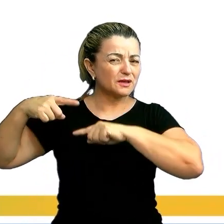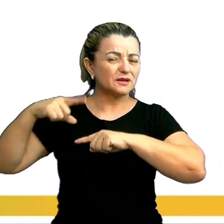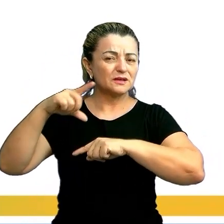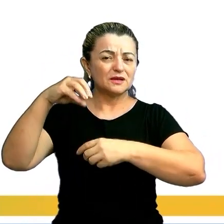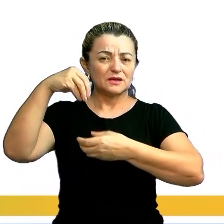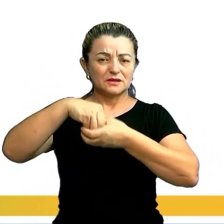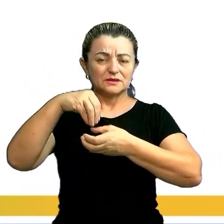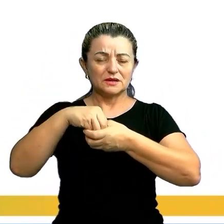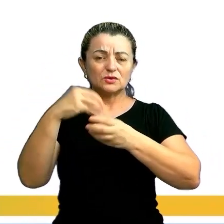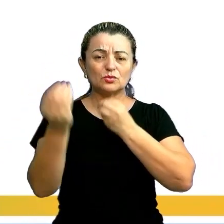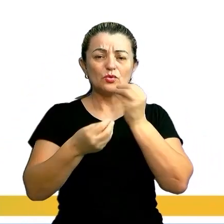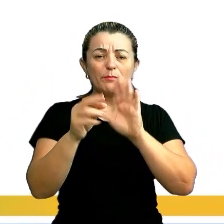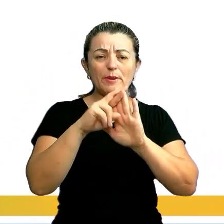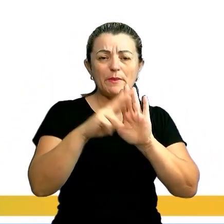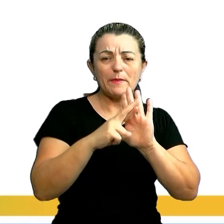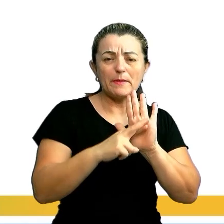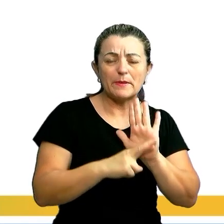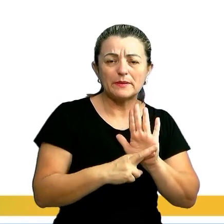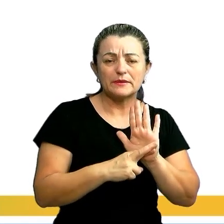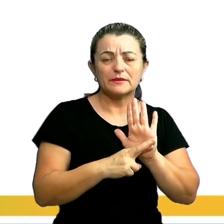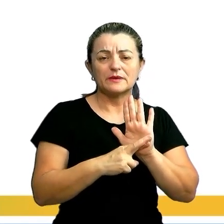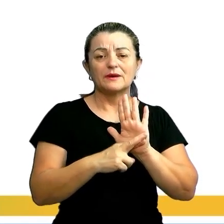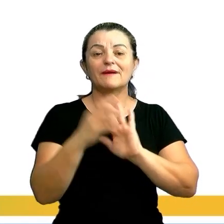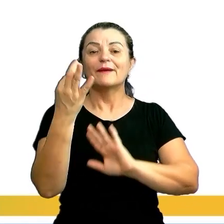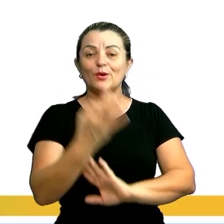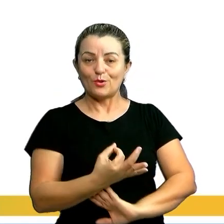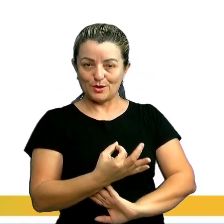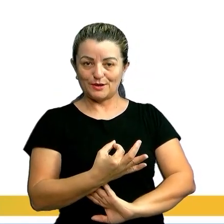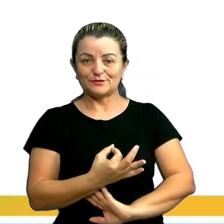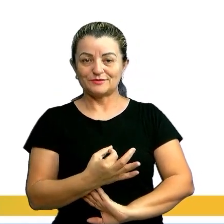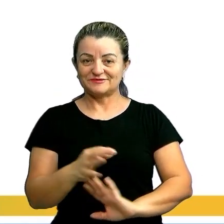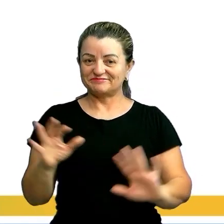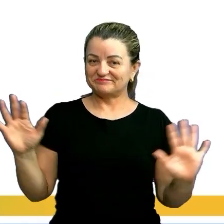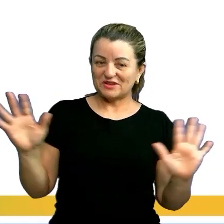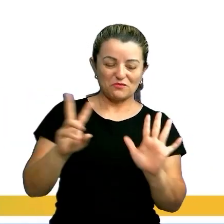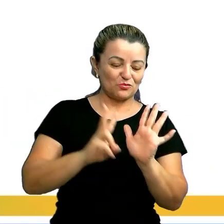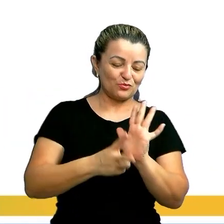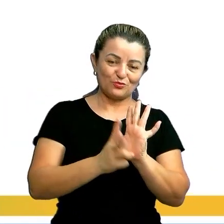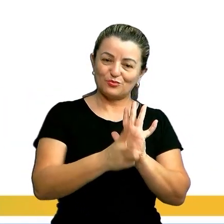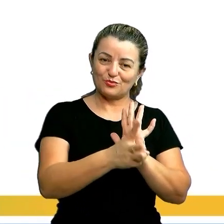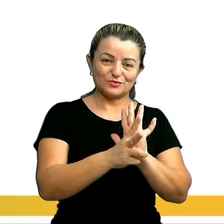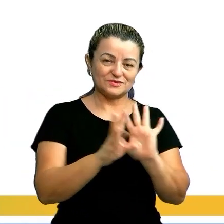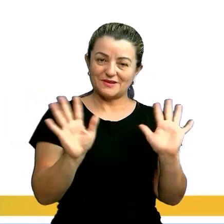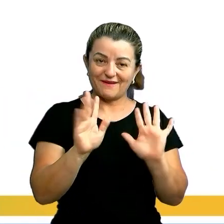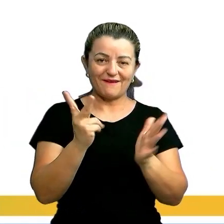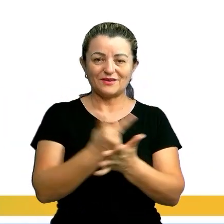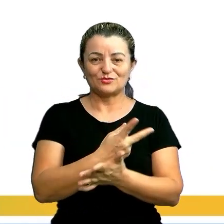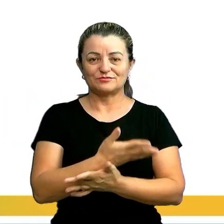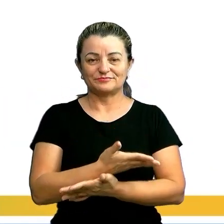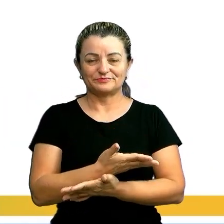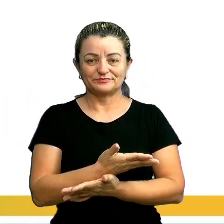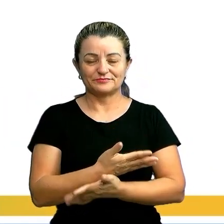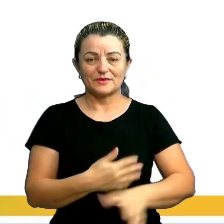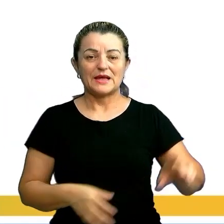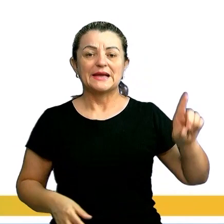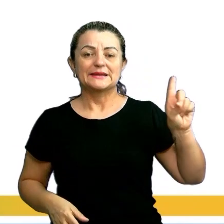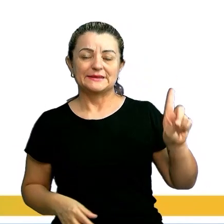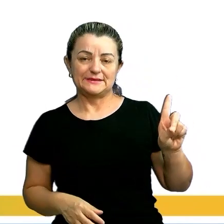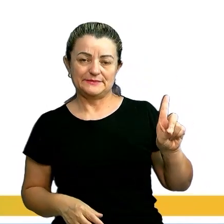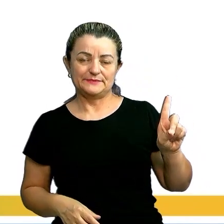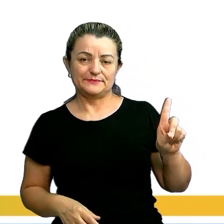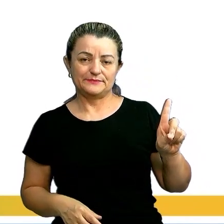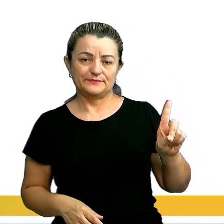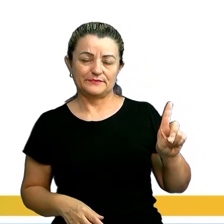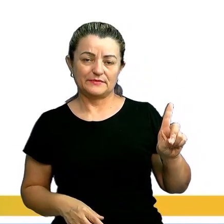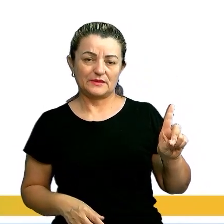organismos como peixes é correto. Nem vou continuar lendo isso aí porque não é mesmo. Letra D.